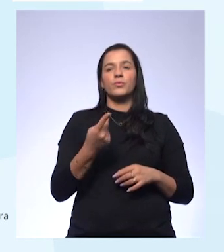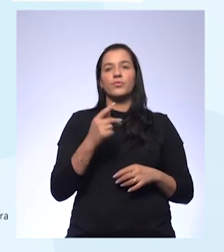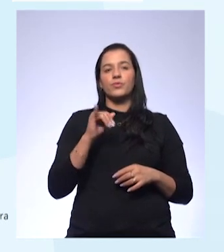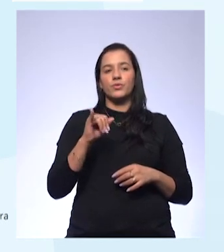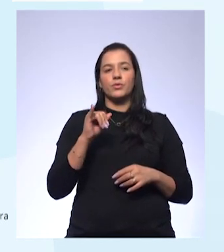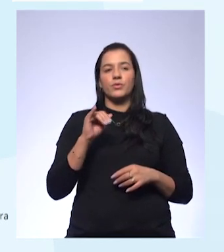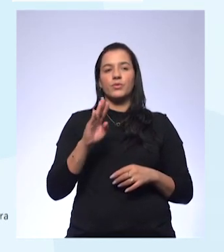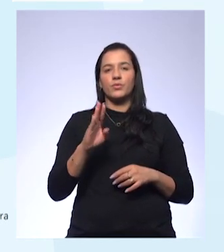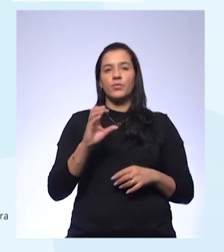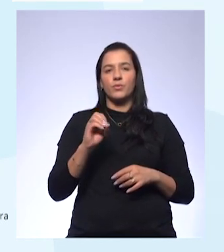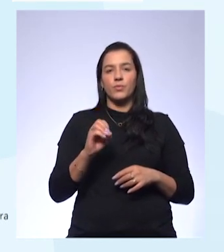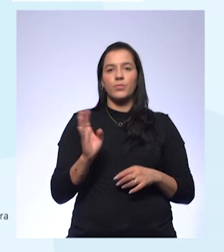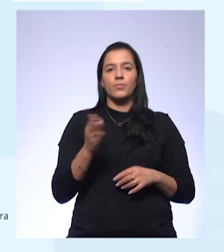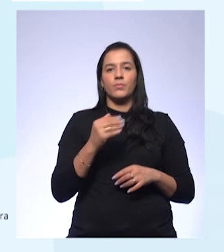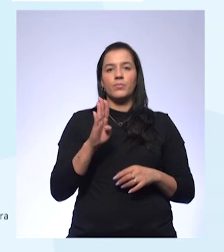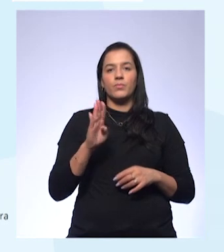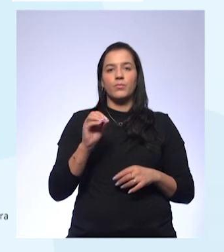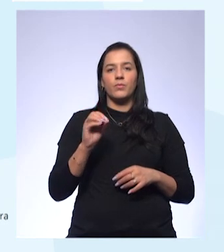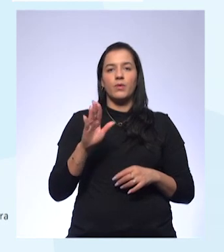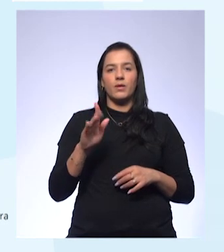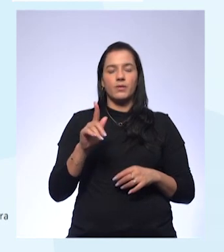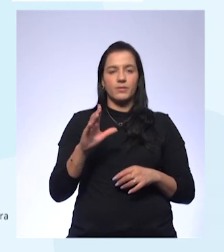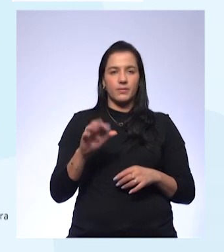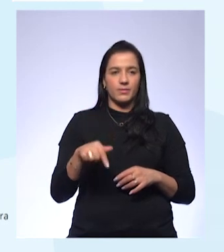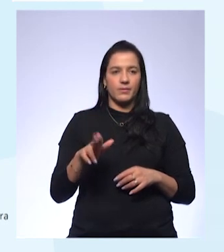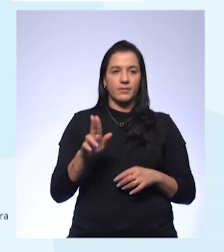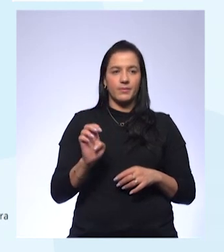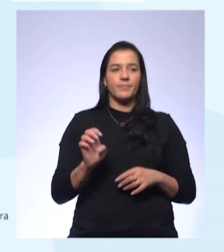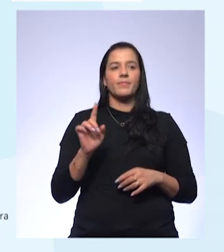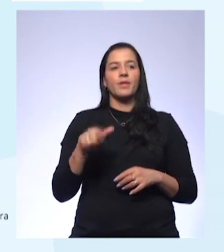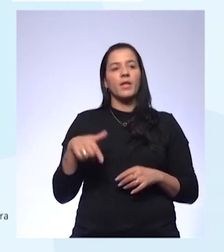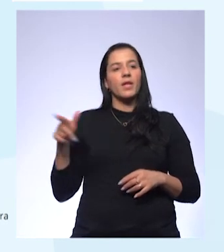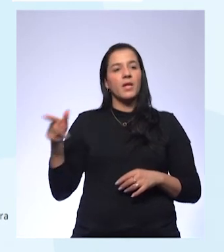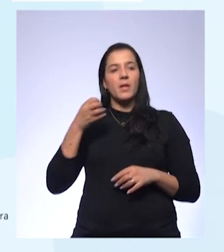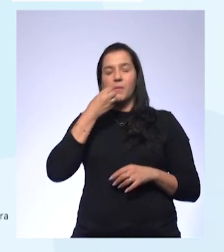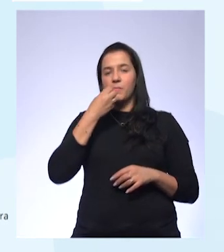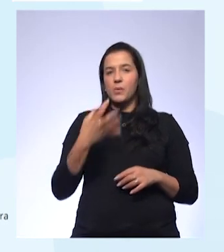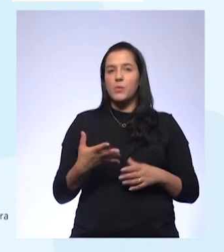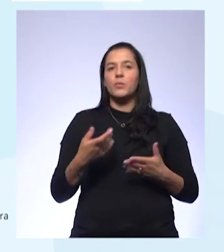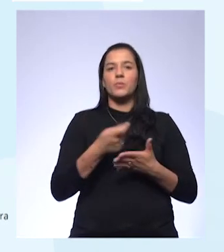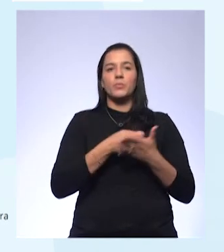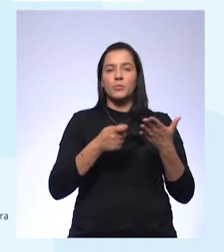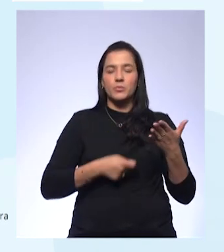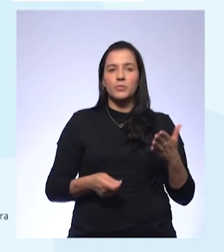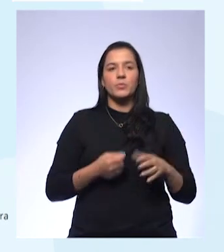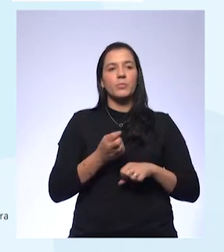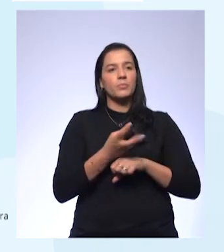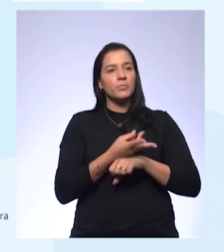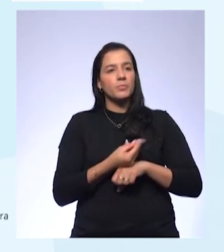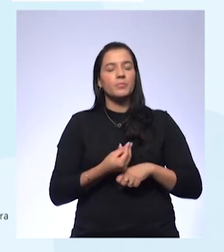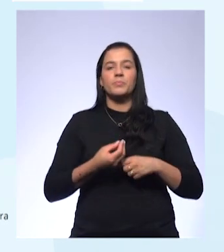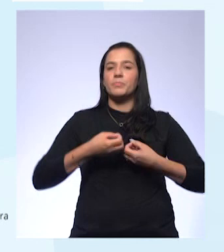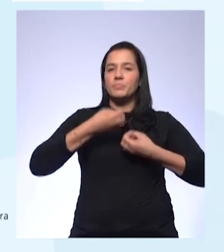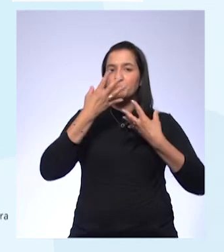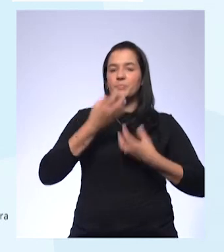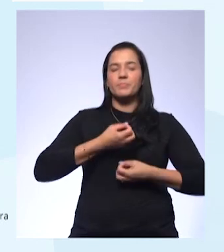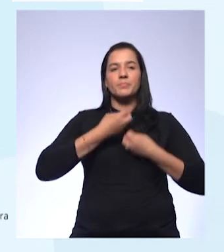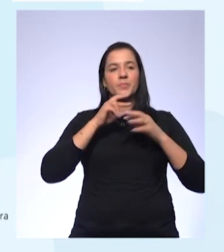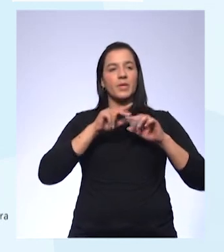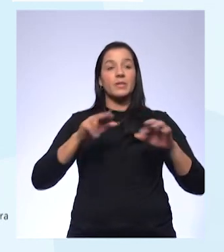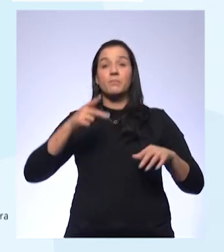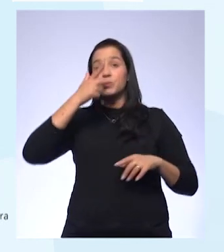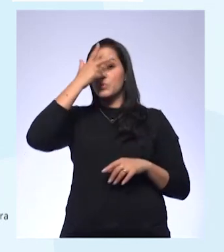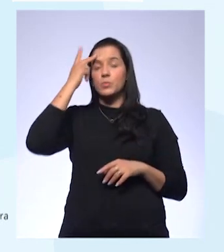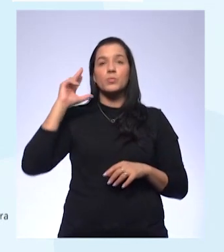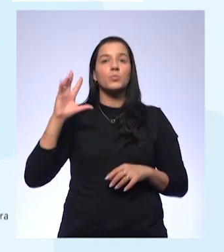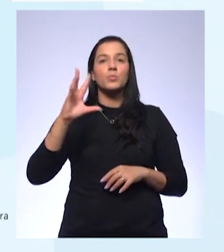escritor, poeta, músico, dramaturgo. Ele era uma pessoa muito influente e muito querida pelo povo